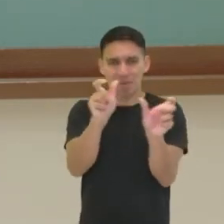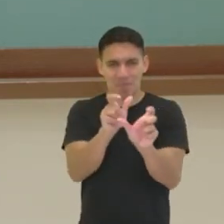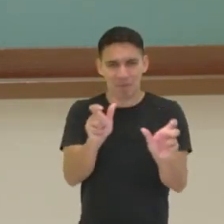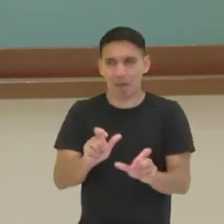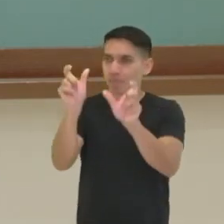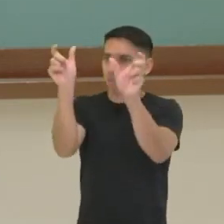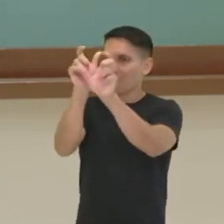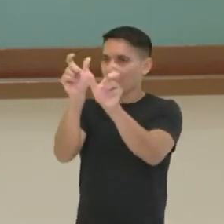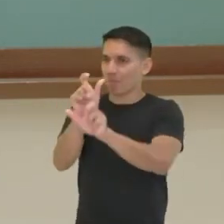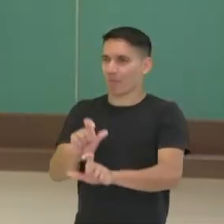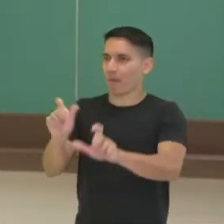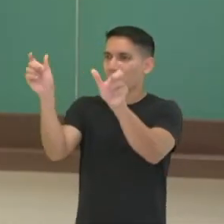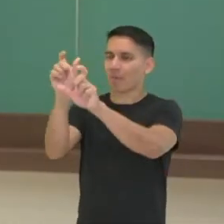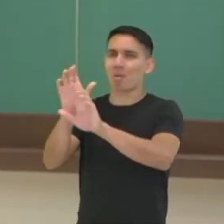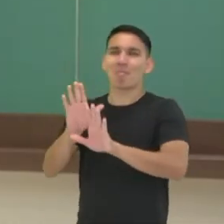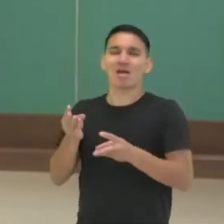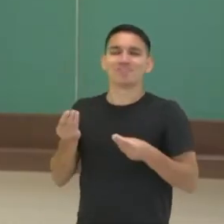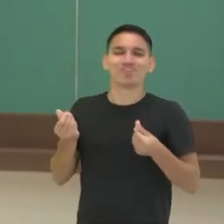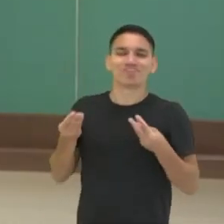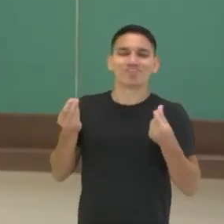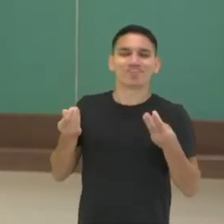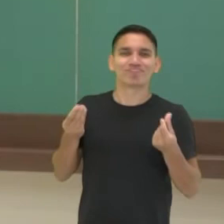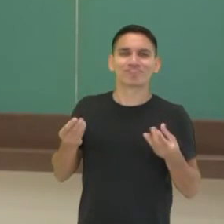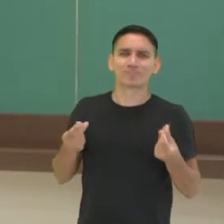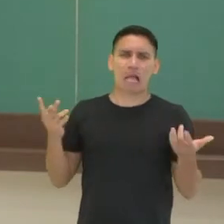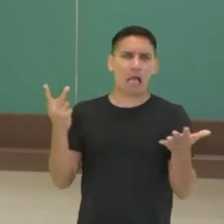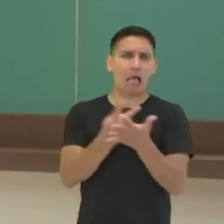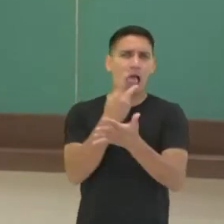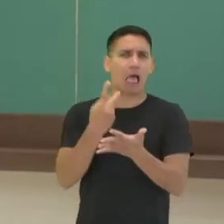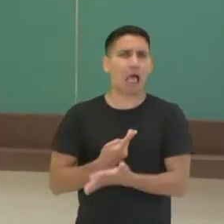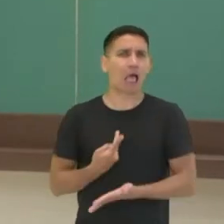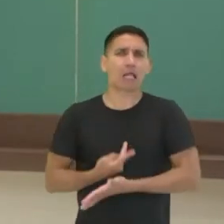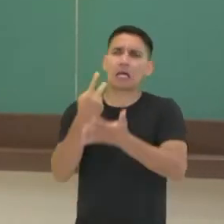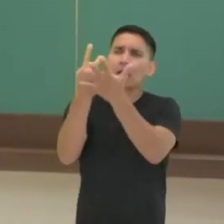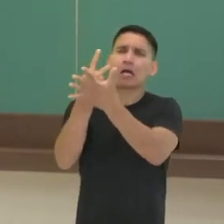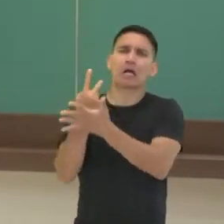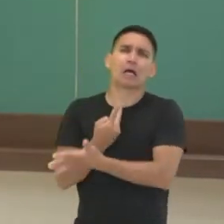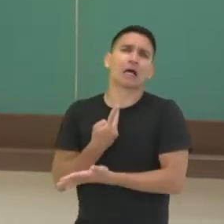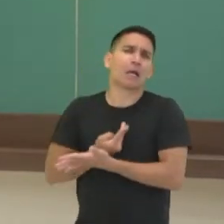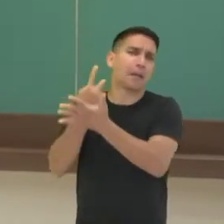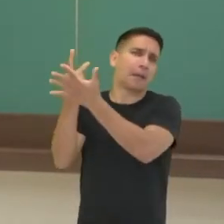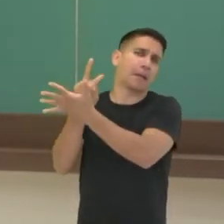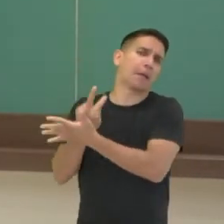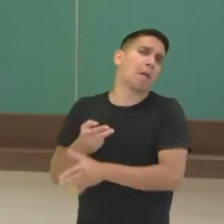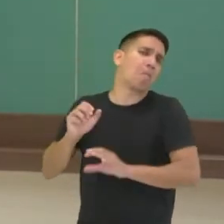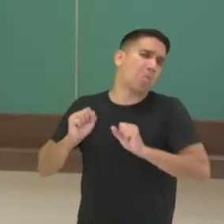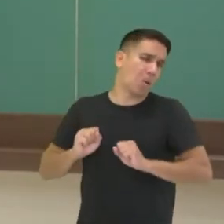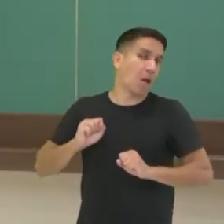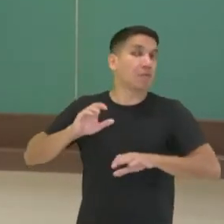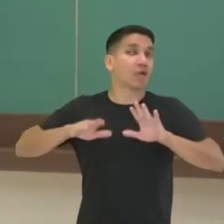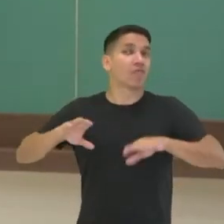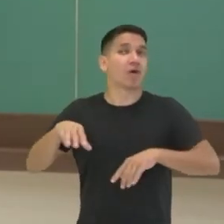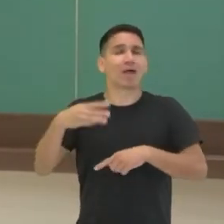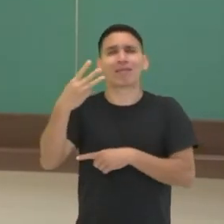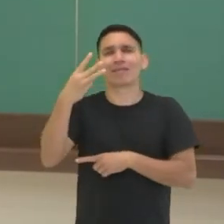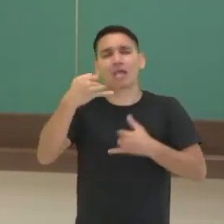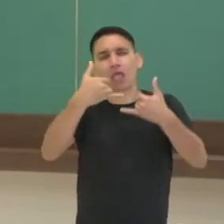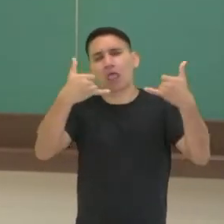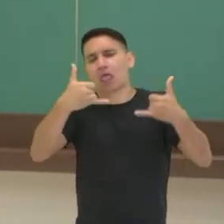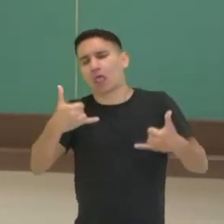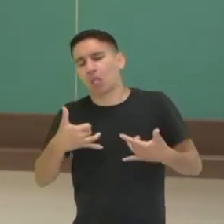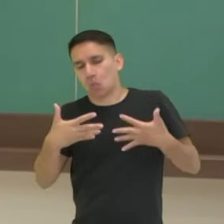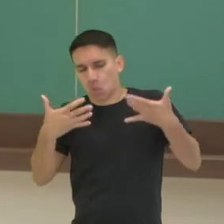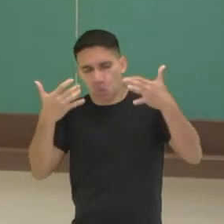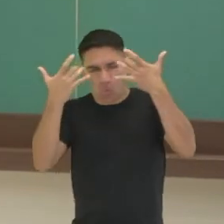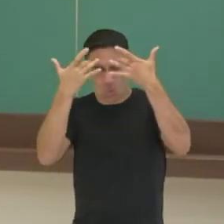letras, mas ela é muito passível de erro, né, gente? Que daqui a pouco lá na terceira linha eu já não sei quais foram as letras que